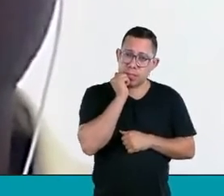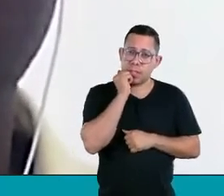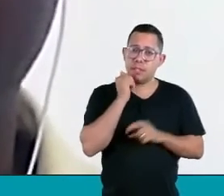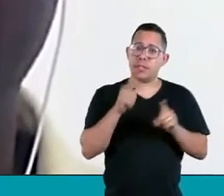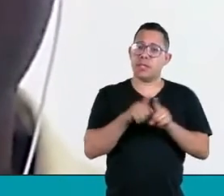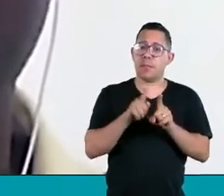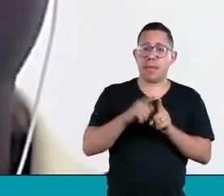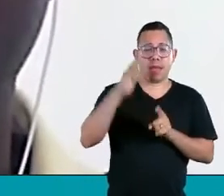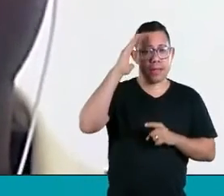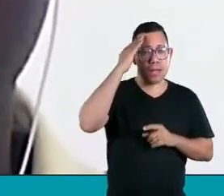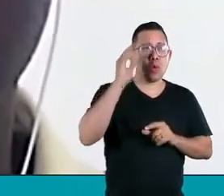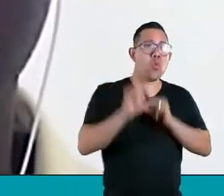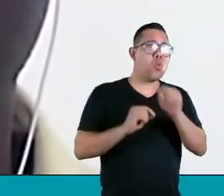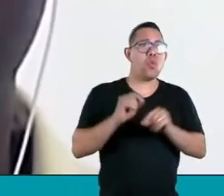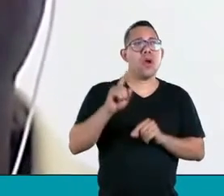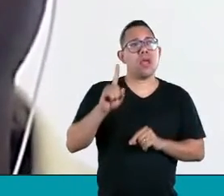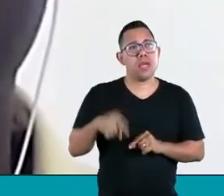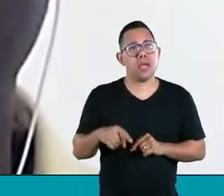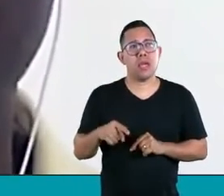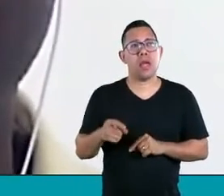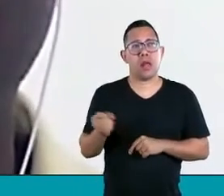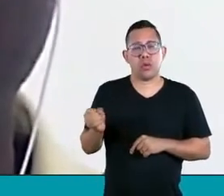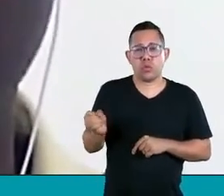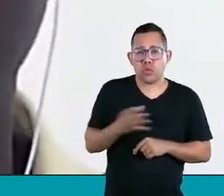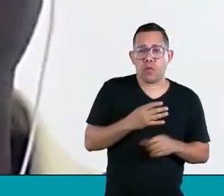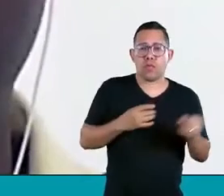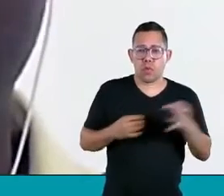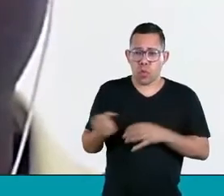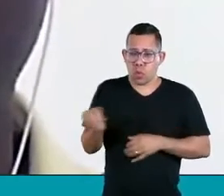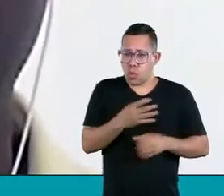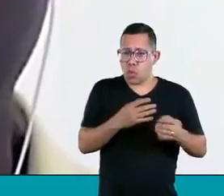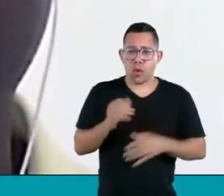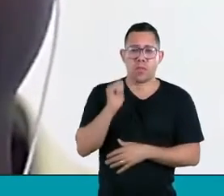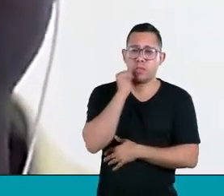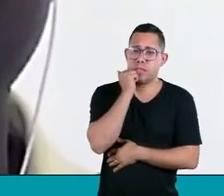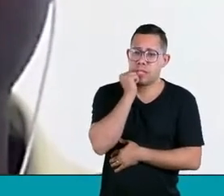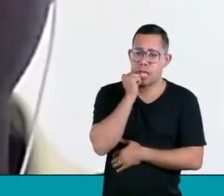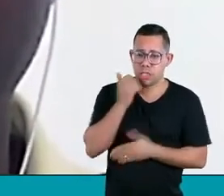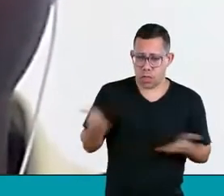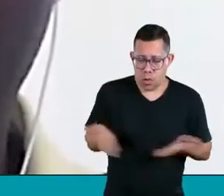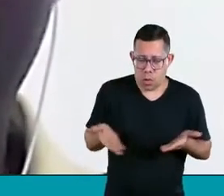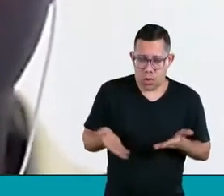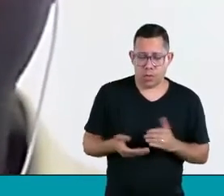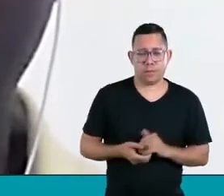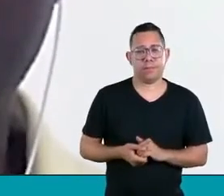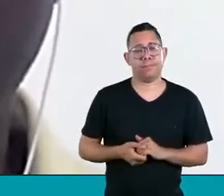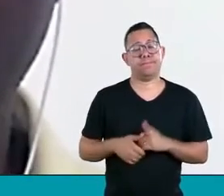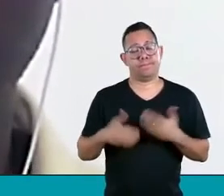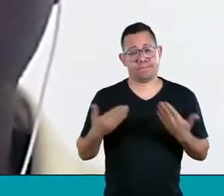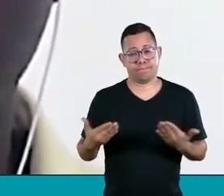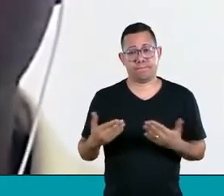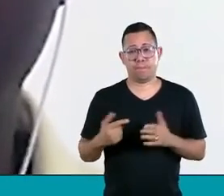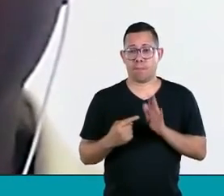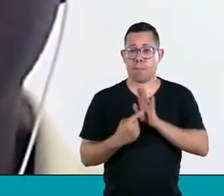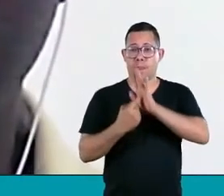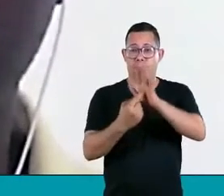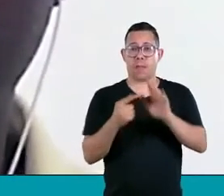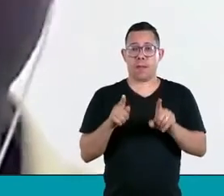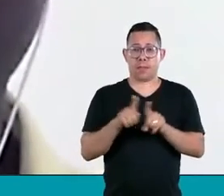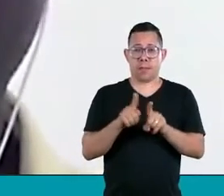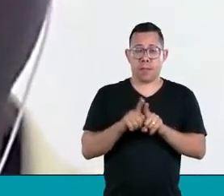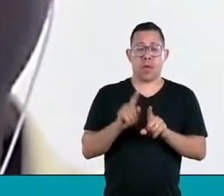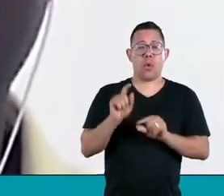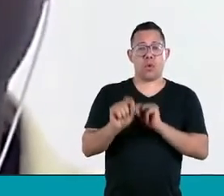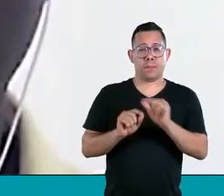o entendimento do que é apresentado como novo paradigma de produção da ciência contemporânea. Apresentar os eixos que compreendem